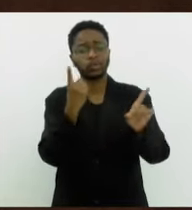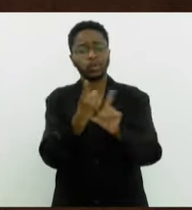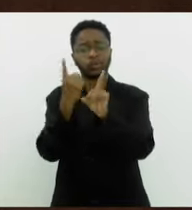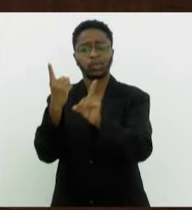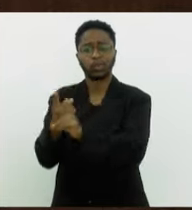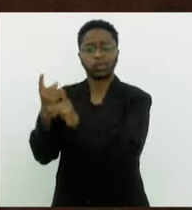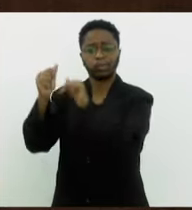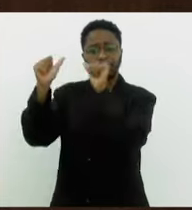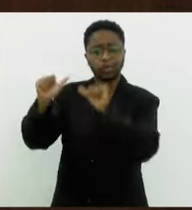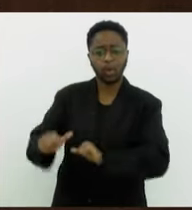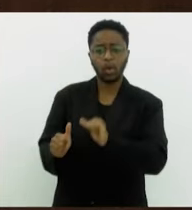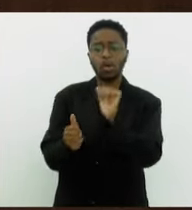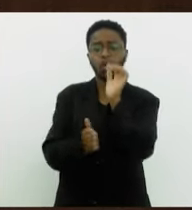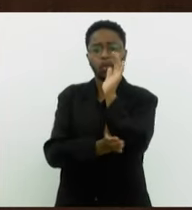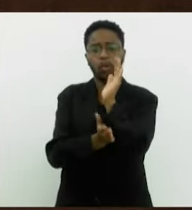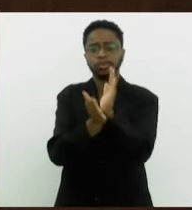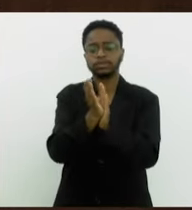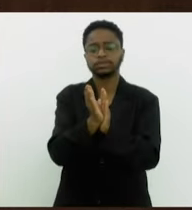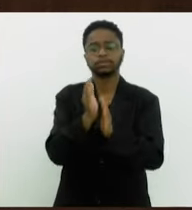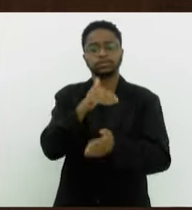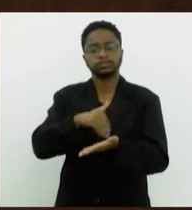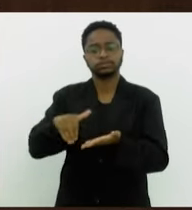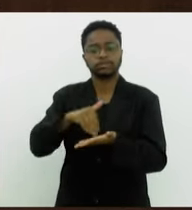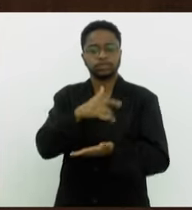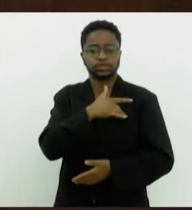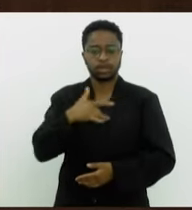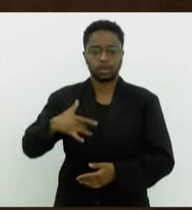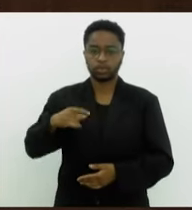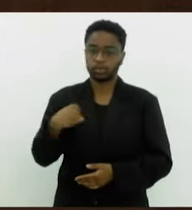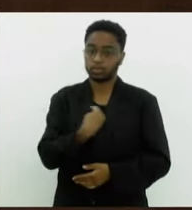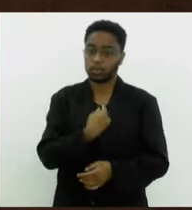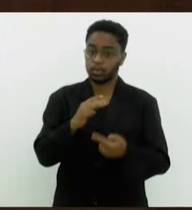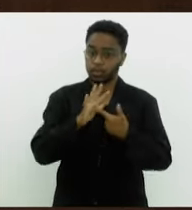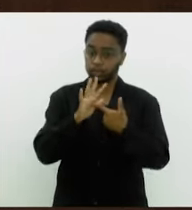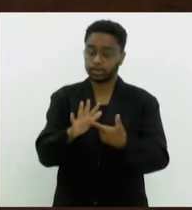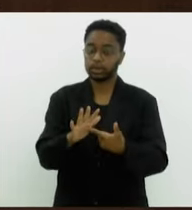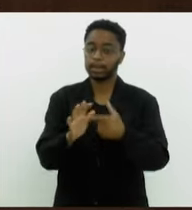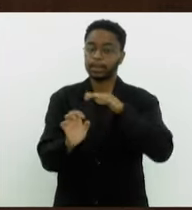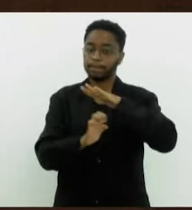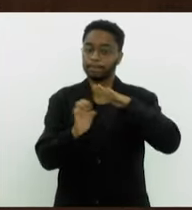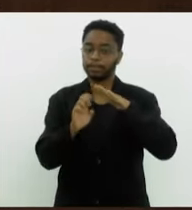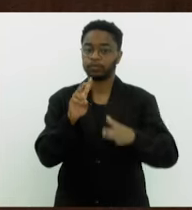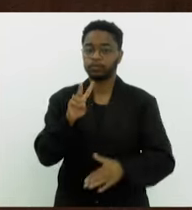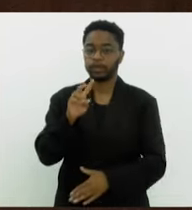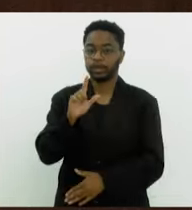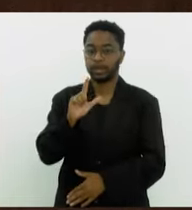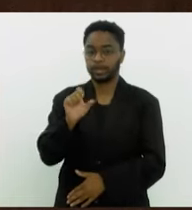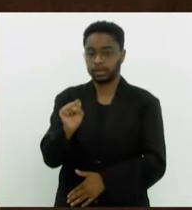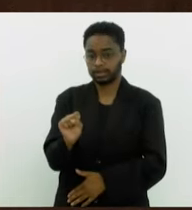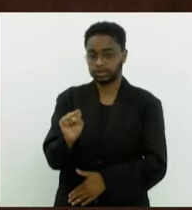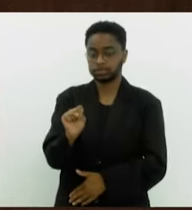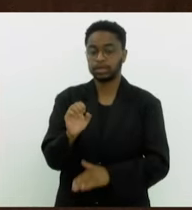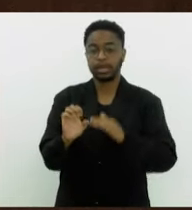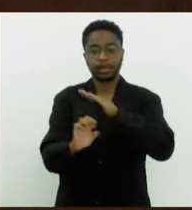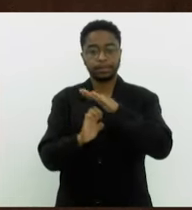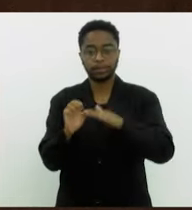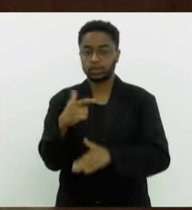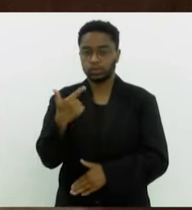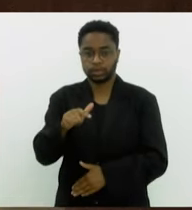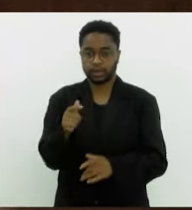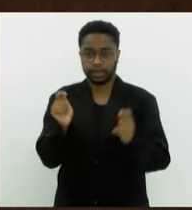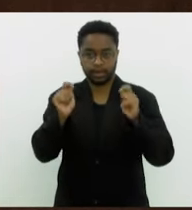hoje, a Secretaria de Estado de Saúde. Nós trouxemos aqui o caso da empresa VLS, empresa que não tem capacidade